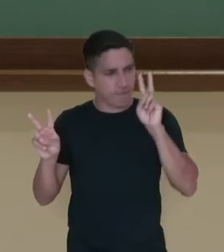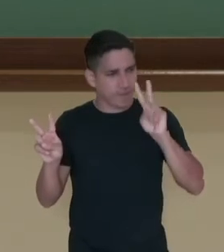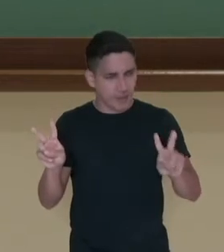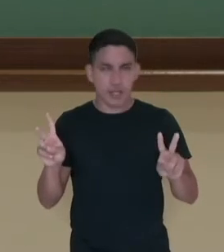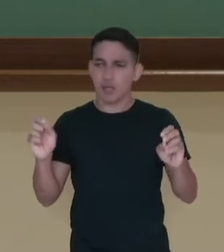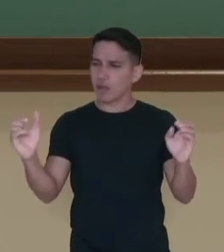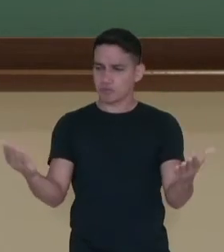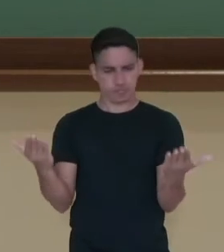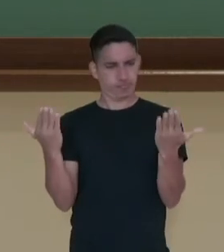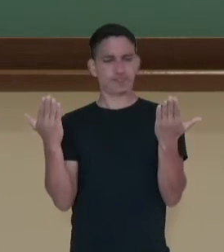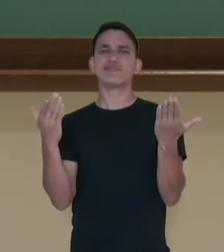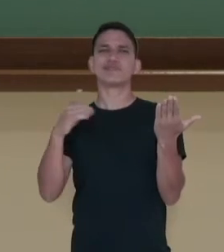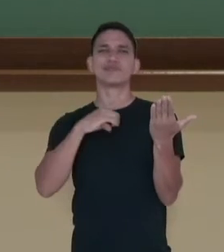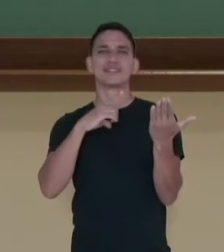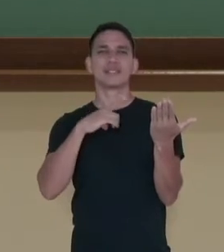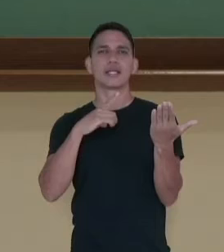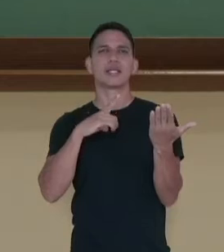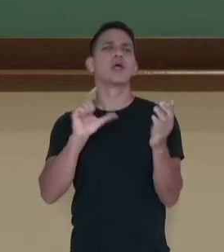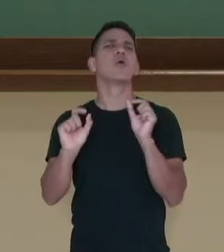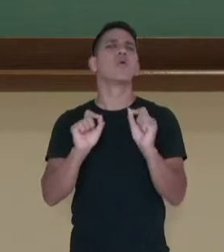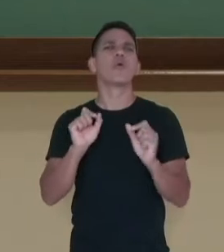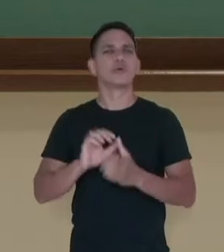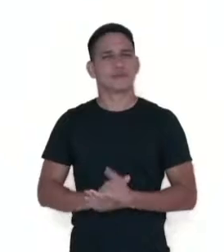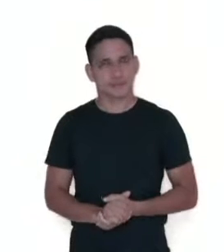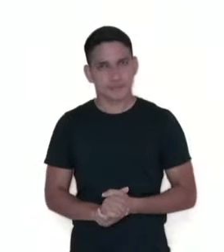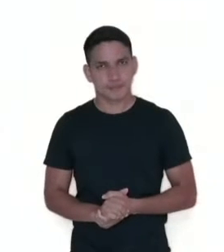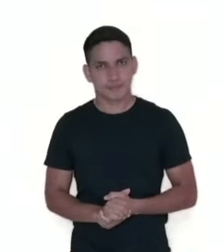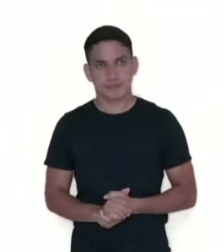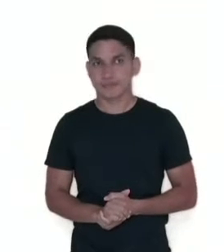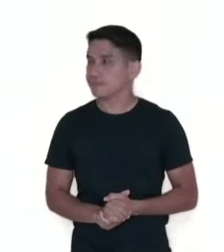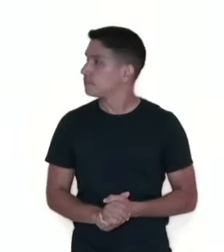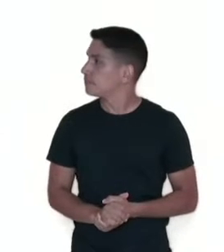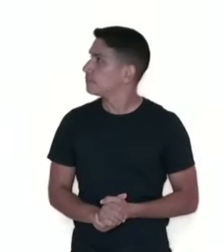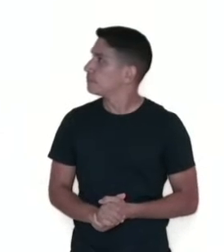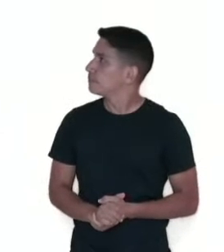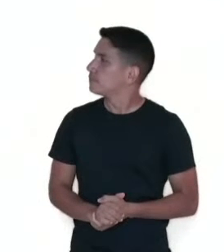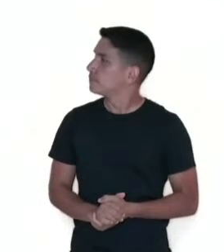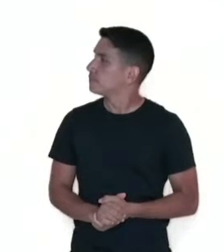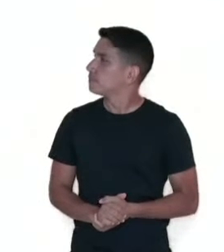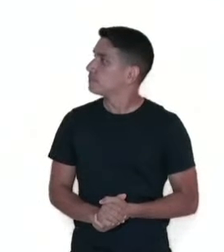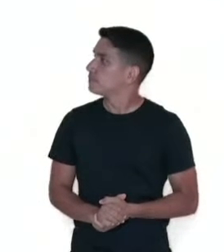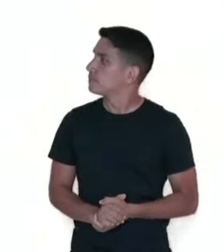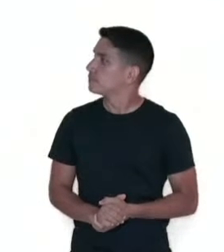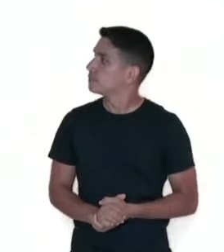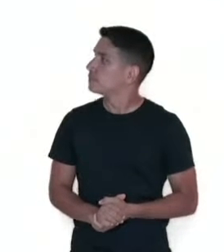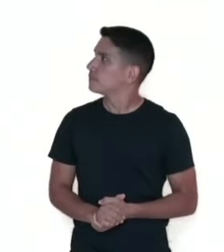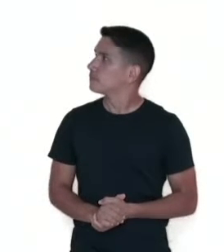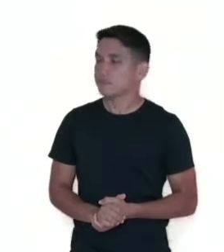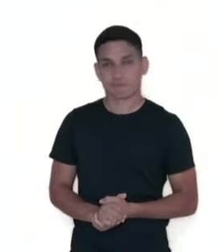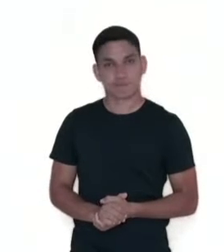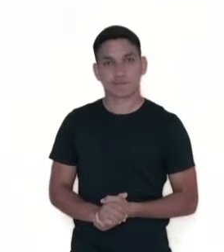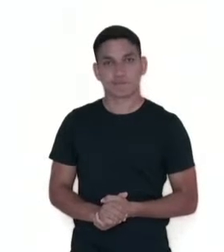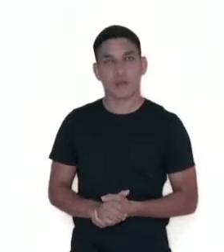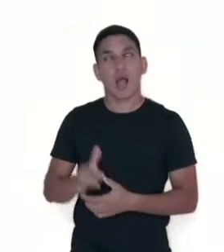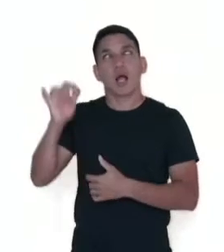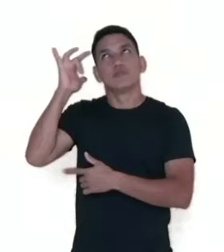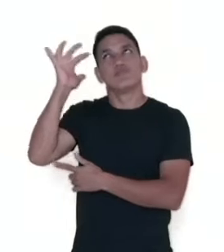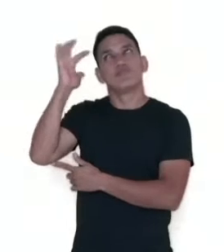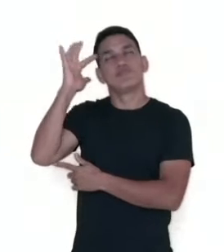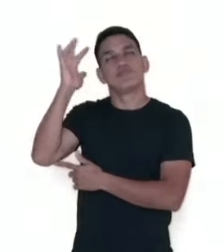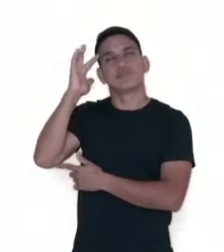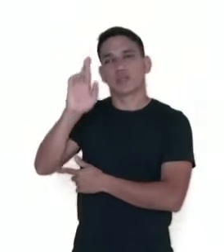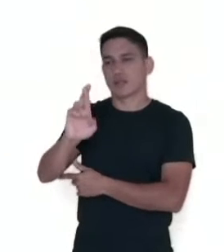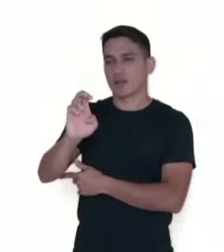folhetos observados ali na imagem anterior? Ó, a ideia é reflexionar, ou seja,